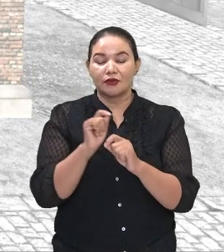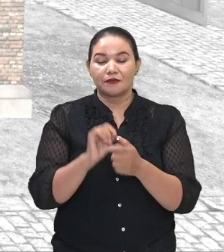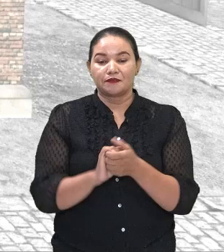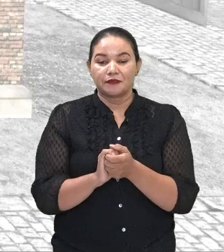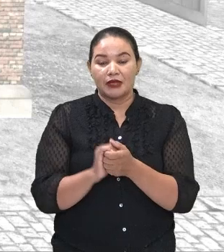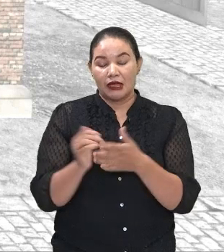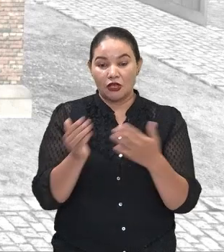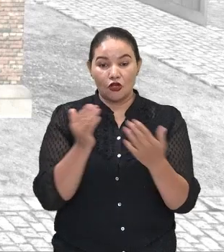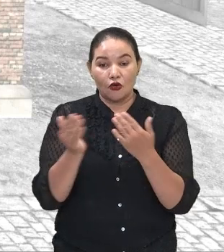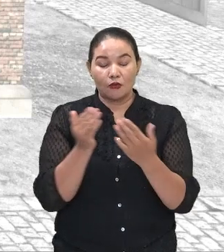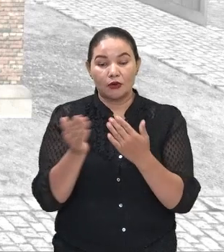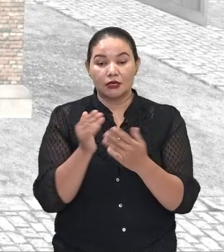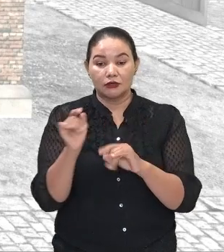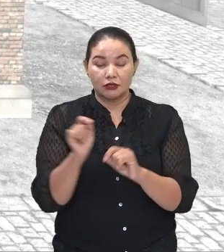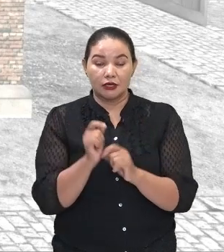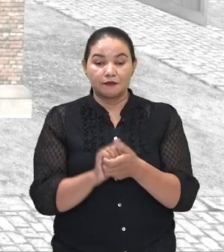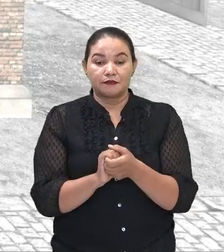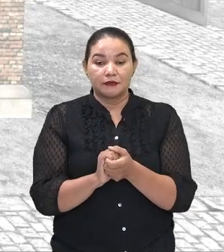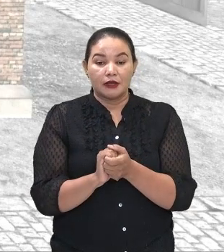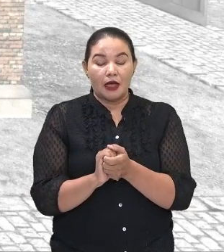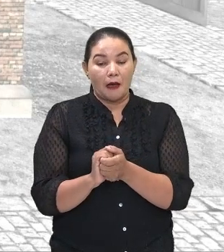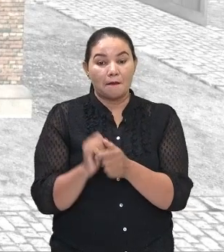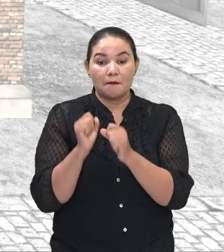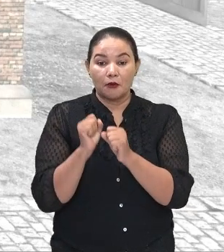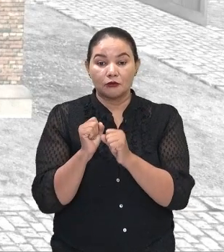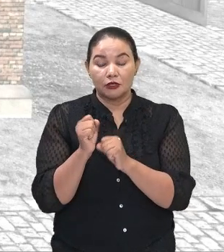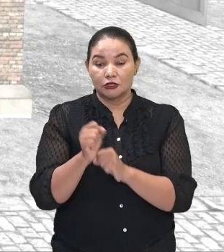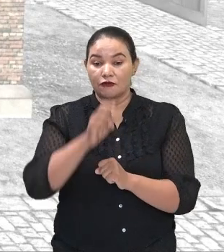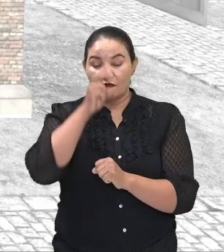compará-las à potência dos cavalos, pois a